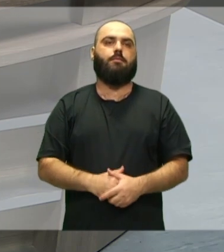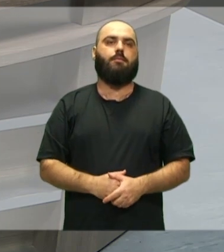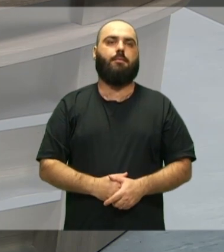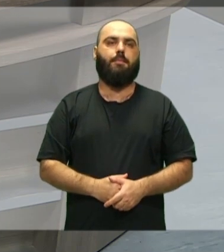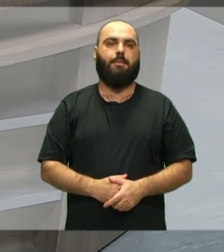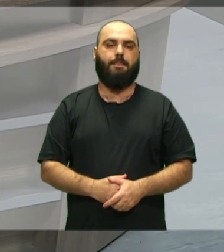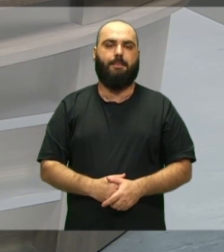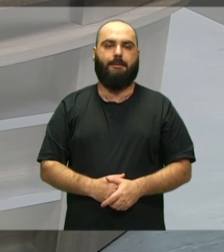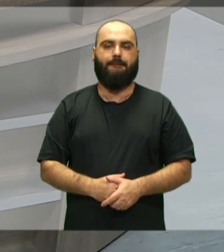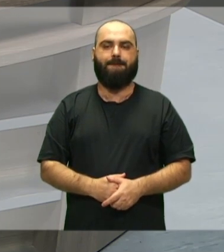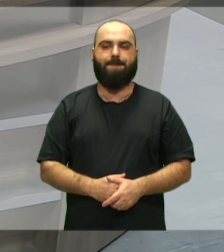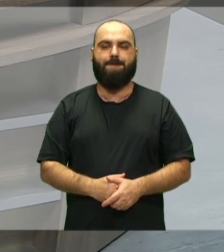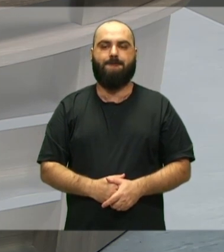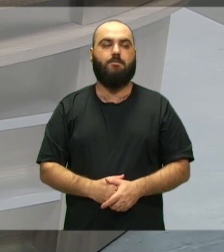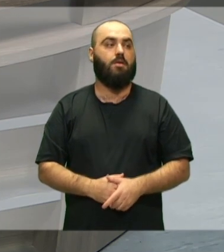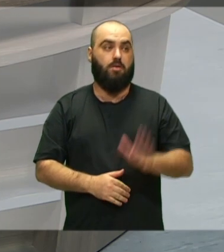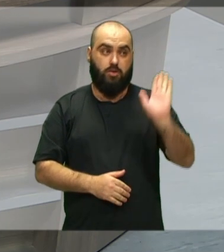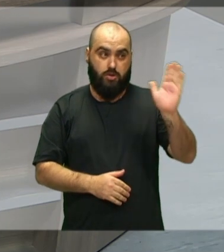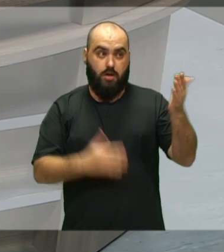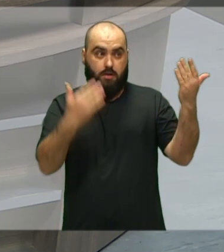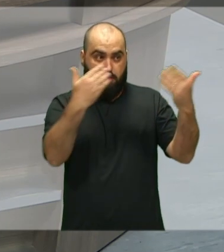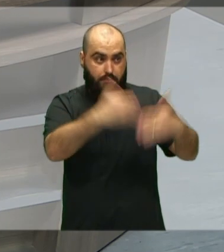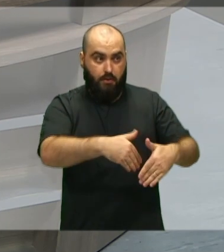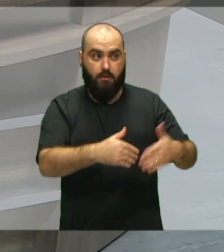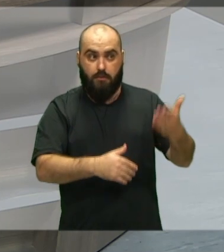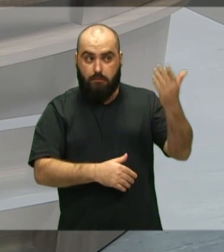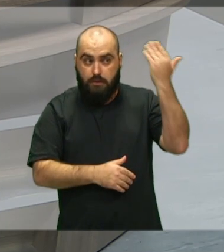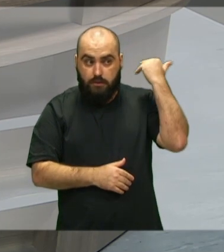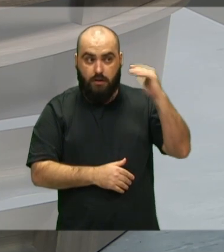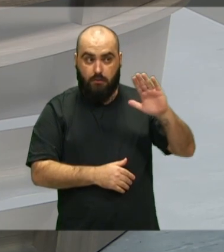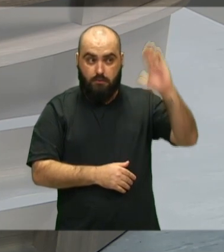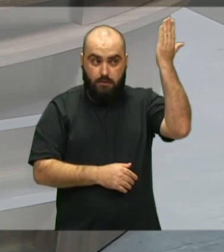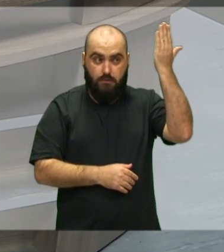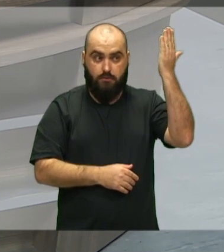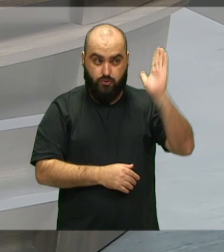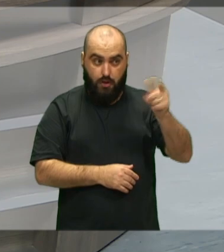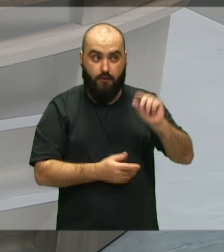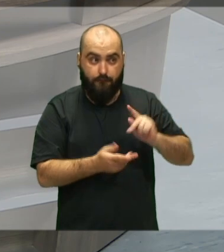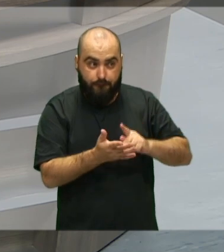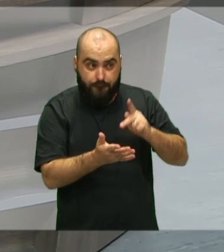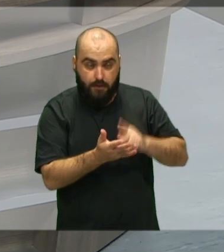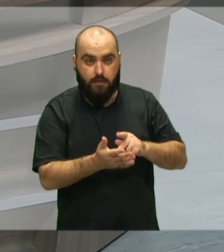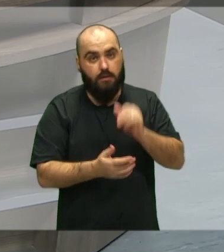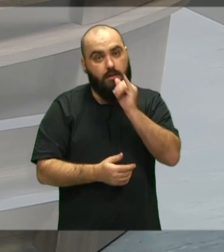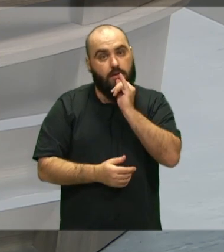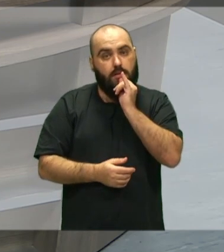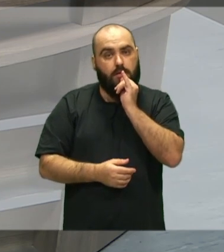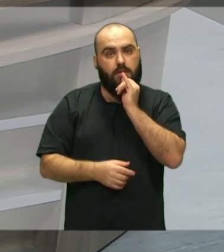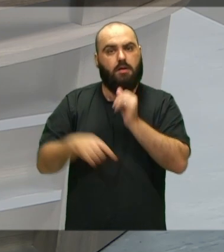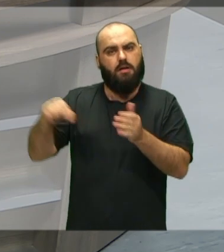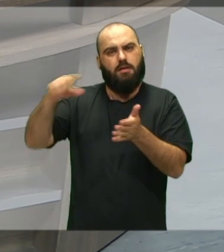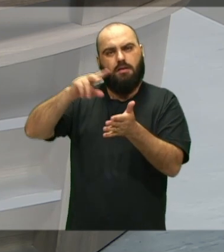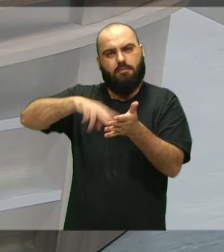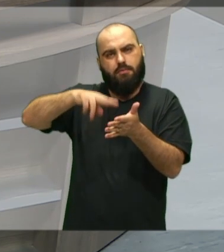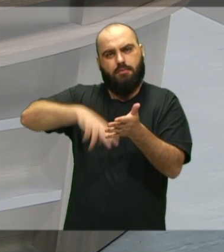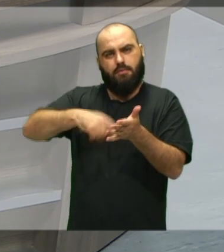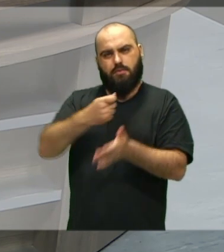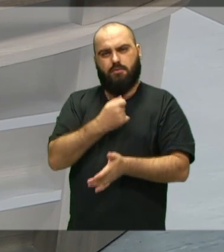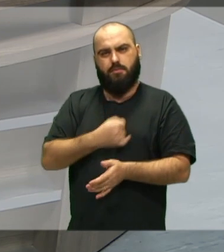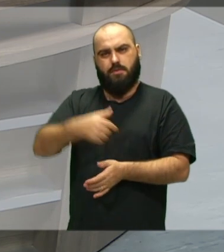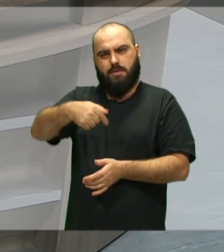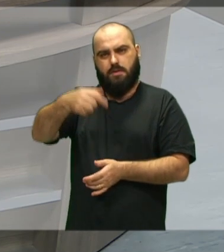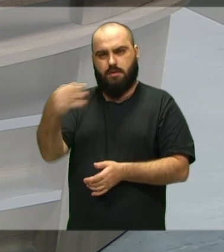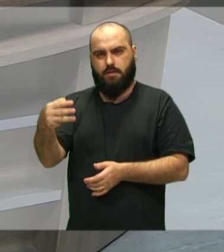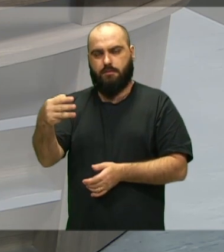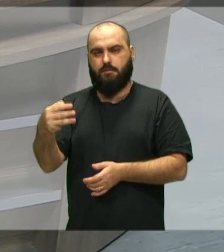prático e de provas que já existiram, que já foram feitas, que nem, por exemplo, assim, aqui tem na página 73 a